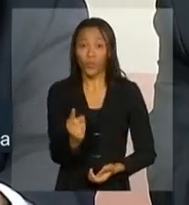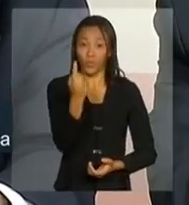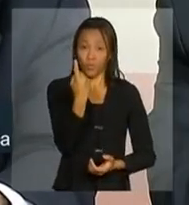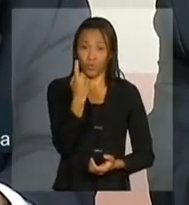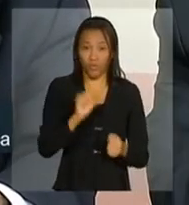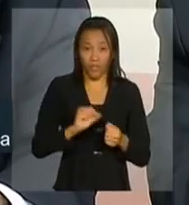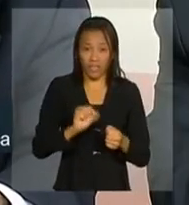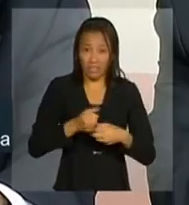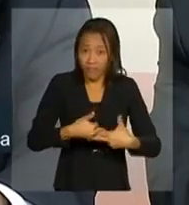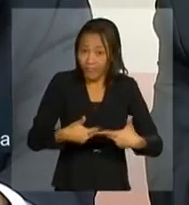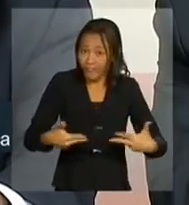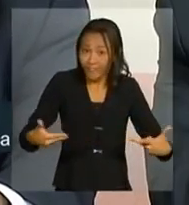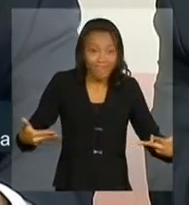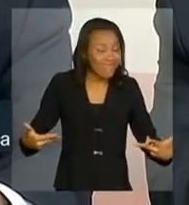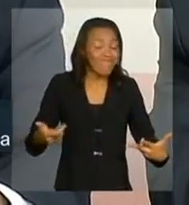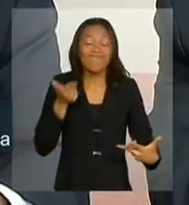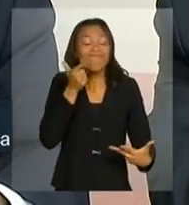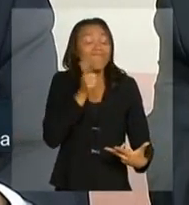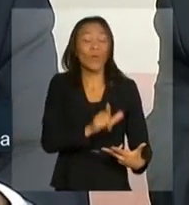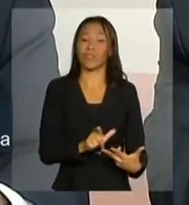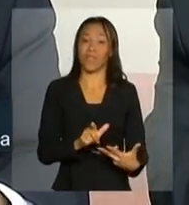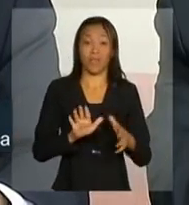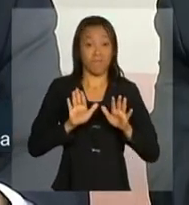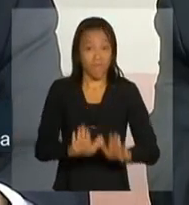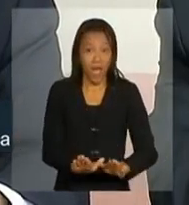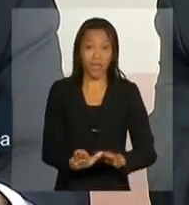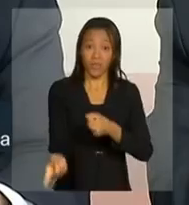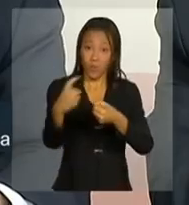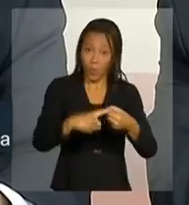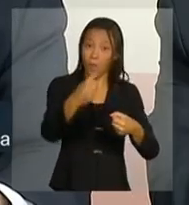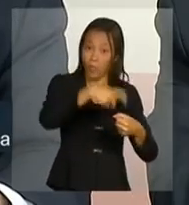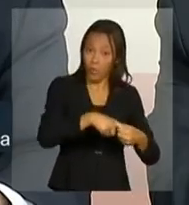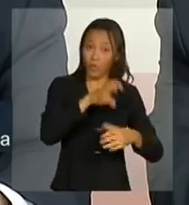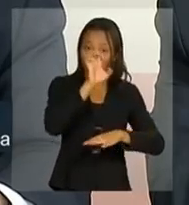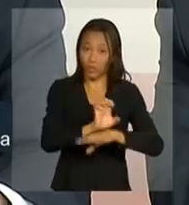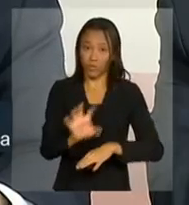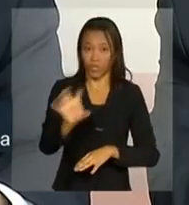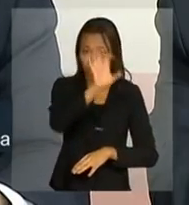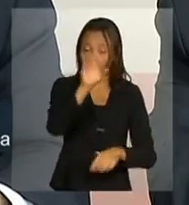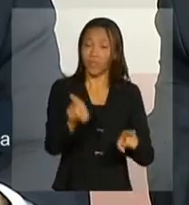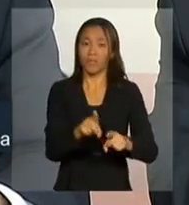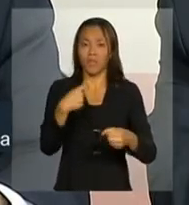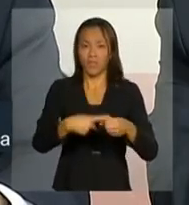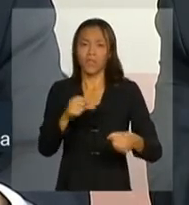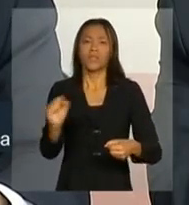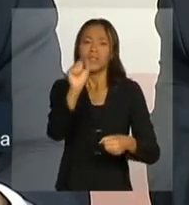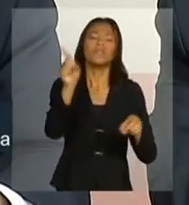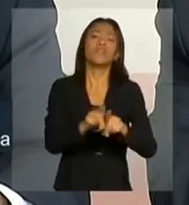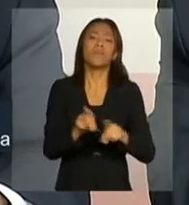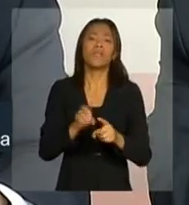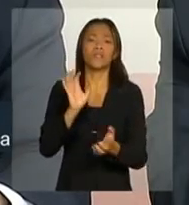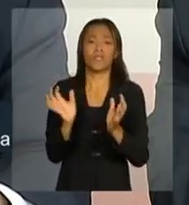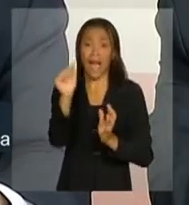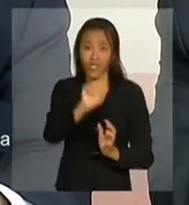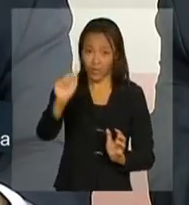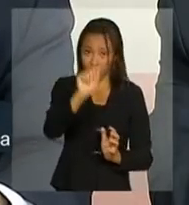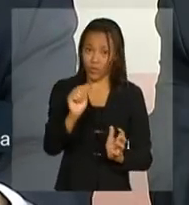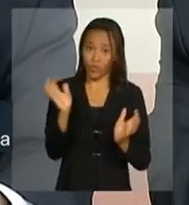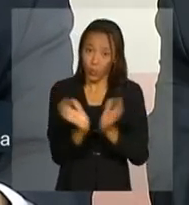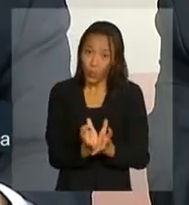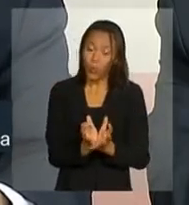sozinho chegar a ponta, mas a participação dos municípios, dos estad dos estados e das entidades sociais é